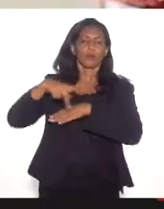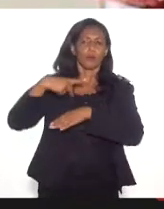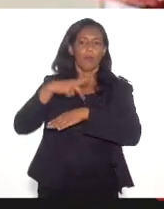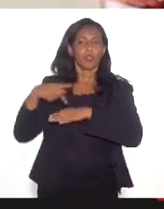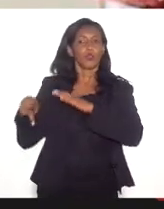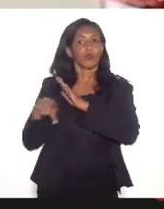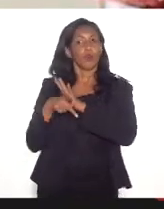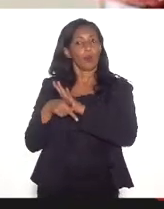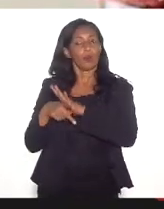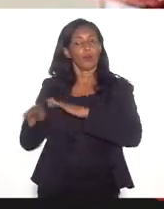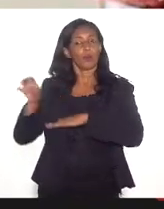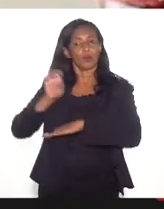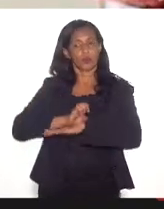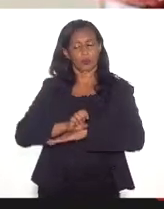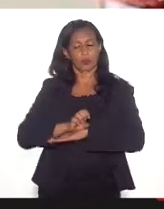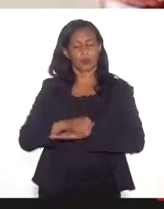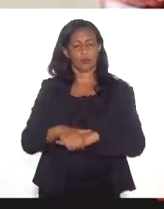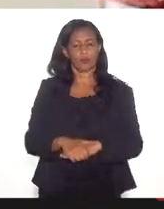nosso Estado.